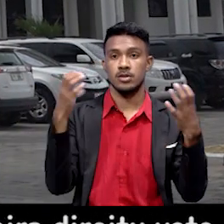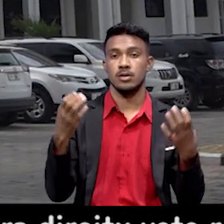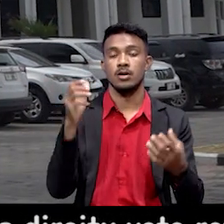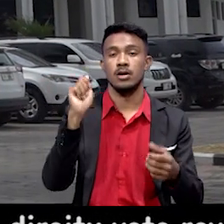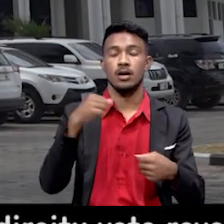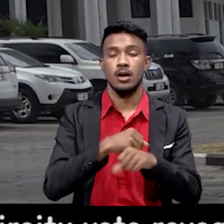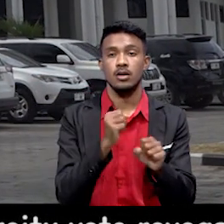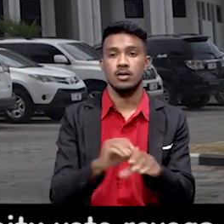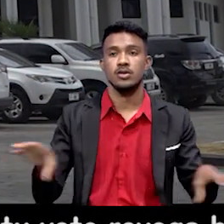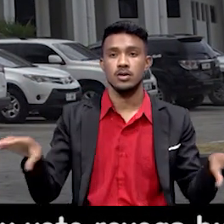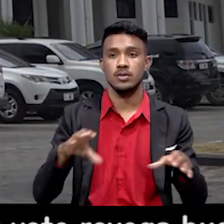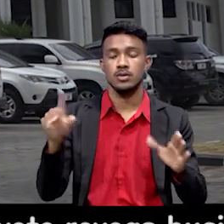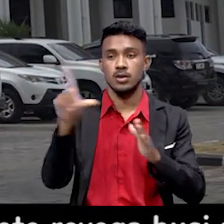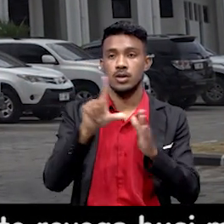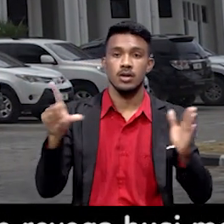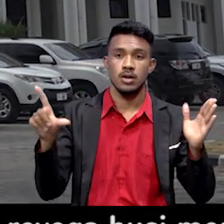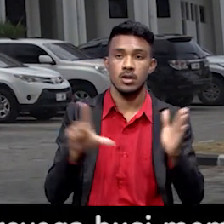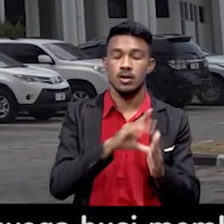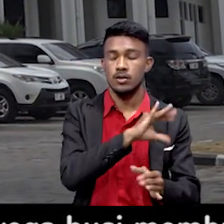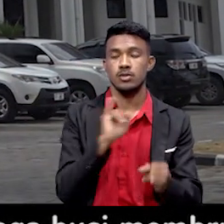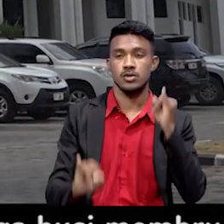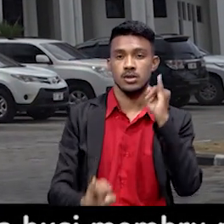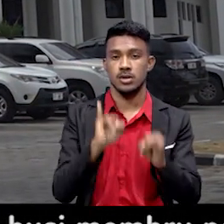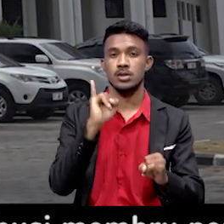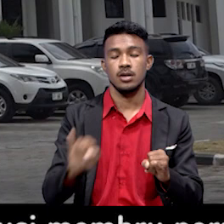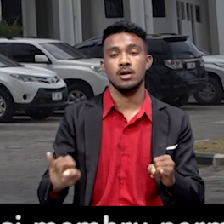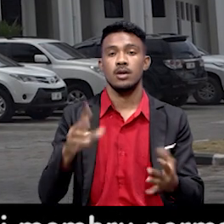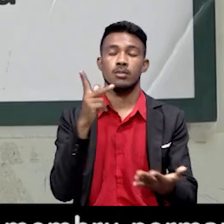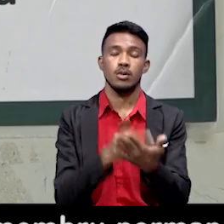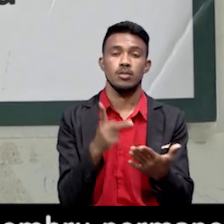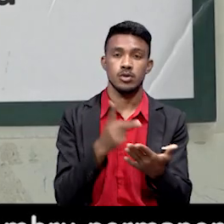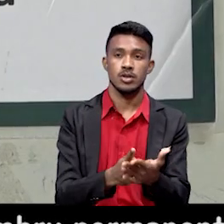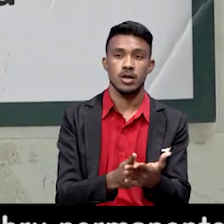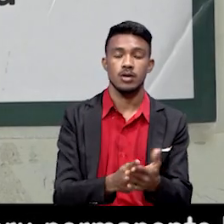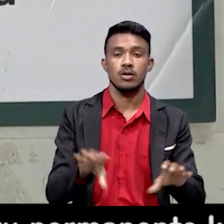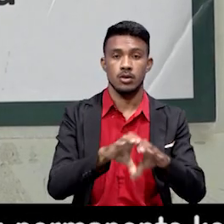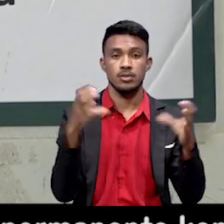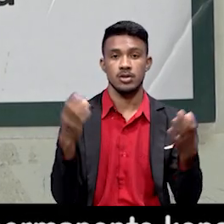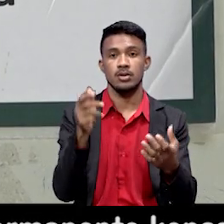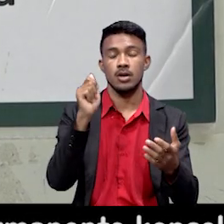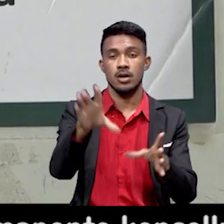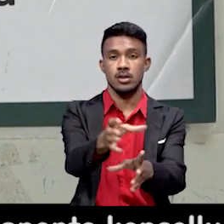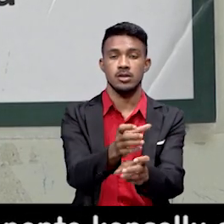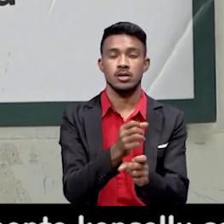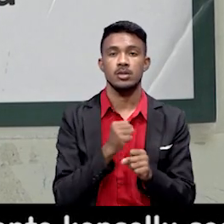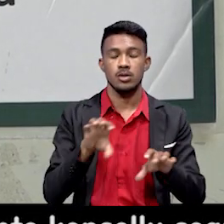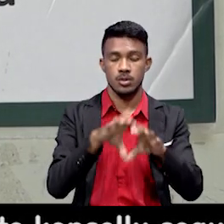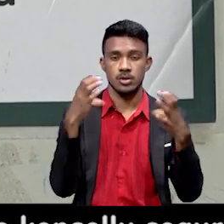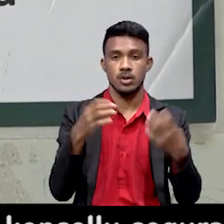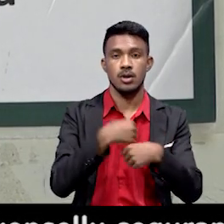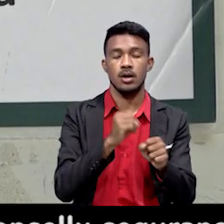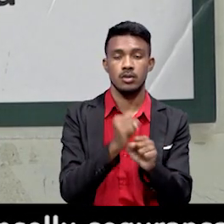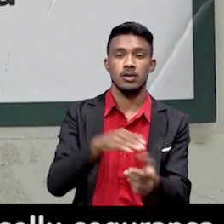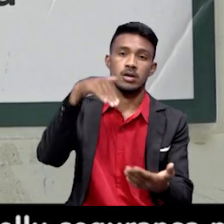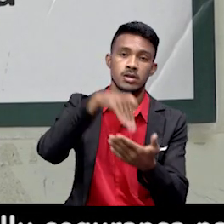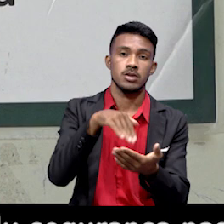trata assunto constitucional no justiça. Proposta ne comissão acimo, oras ne comissão se halo hela estudo